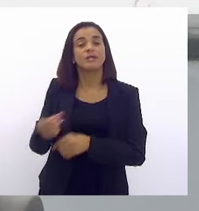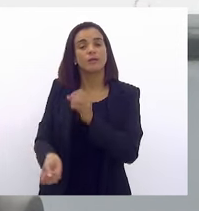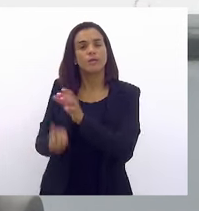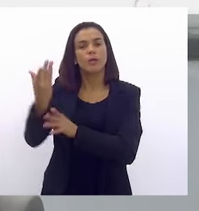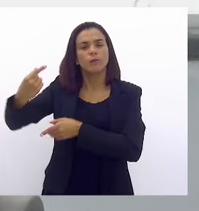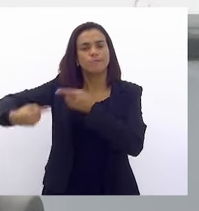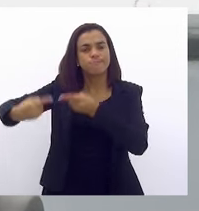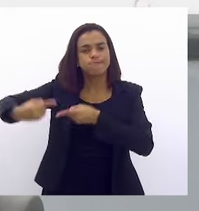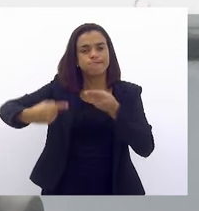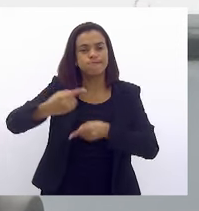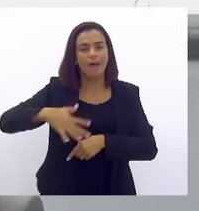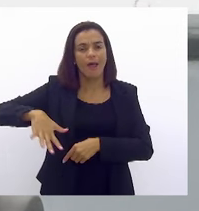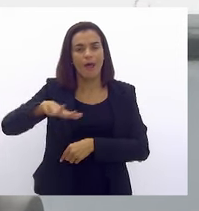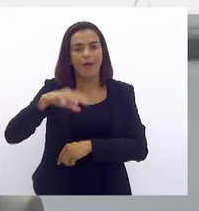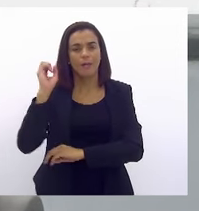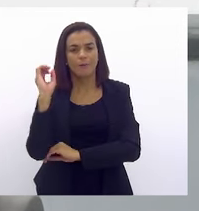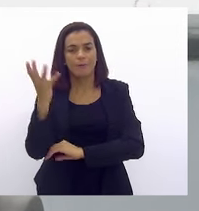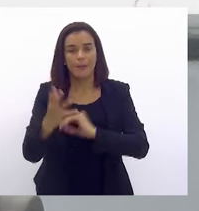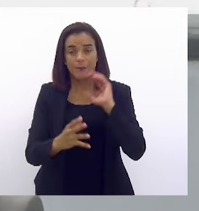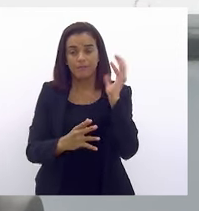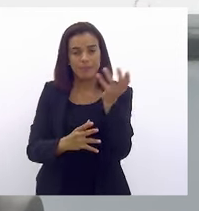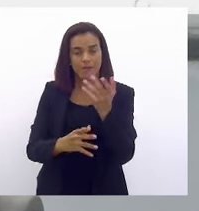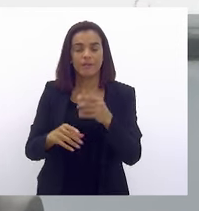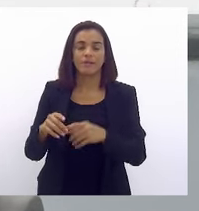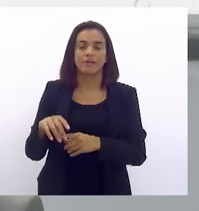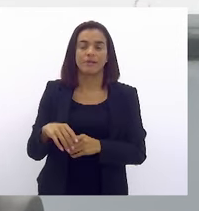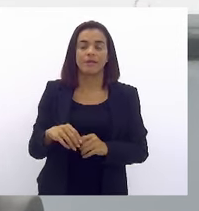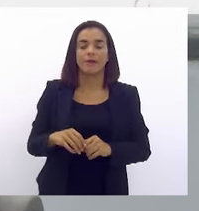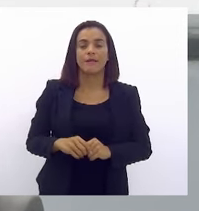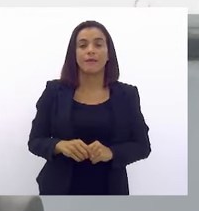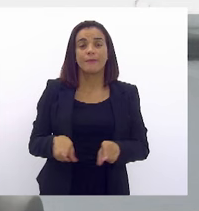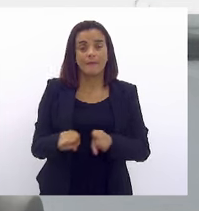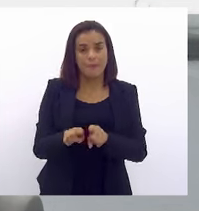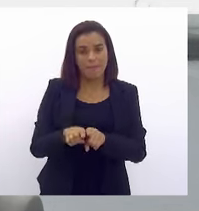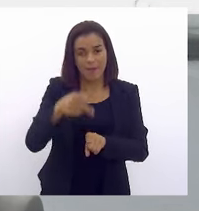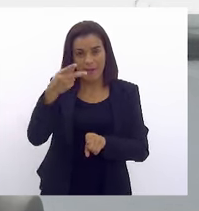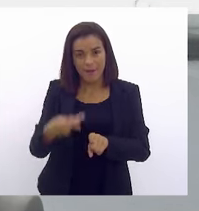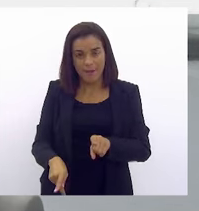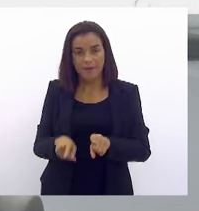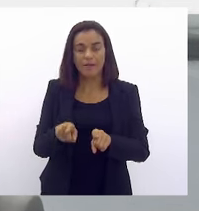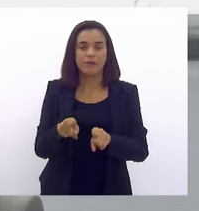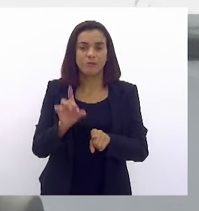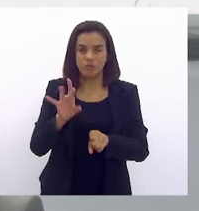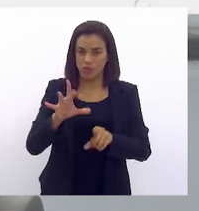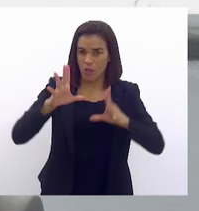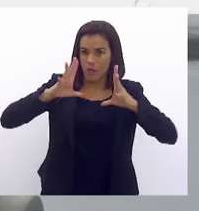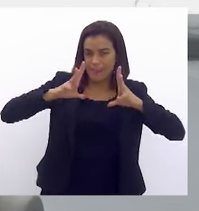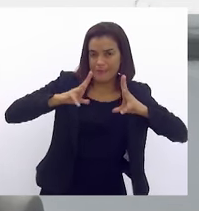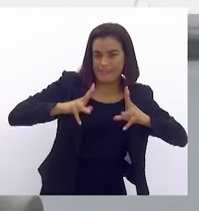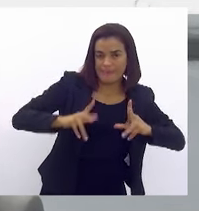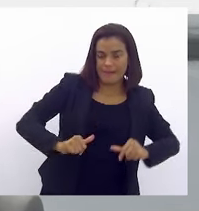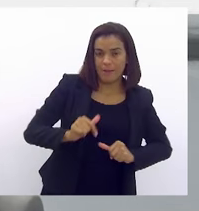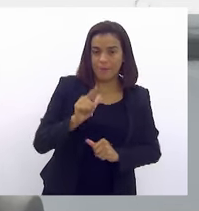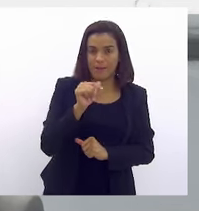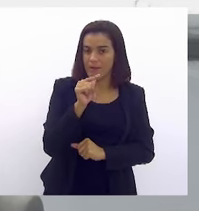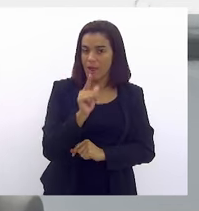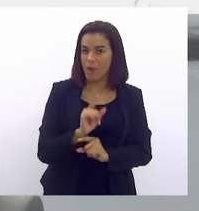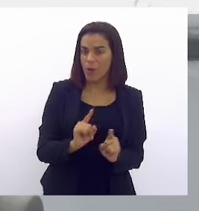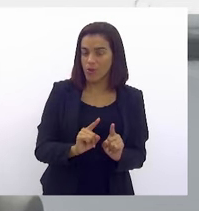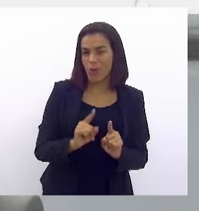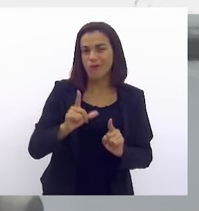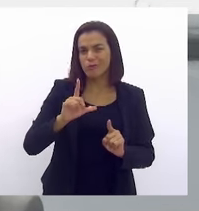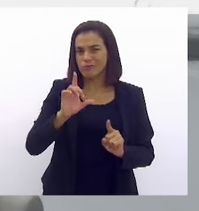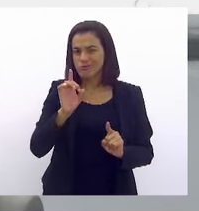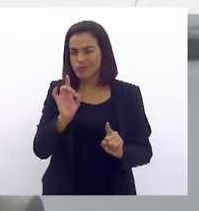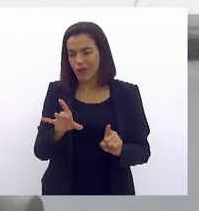na área do meio ambiente. Nós estamos avançando, né, aqui também, não só o esgotamento sanitário, né, não só, né,